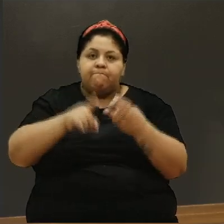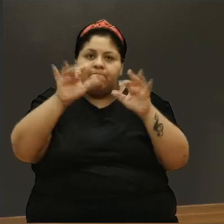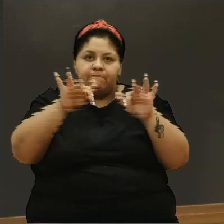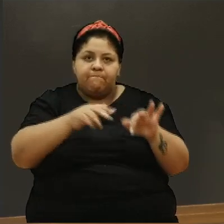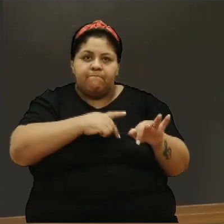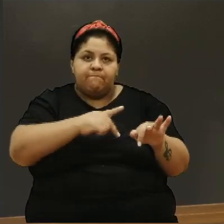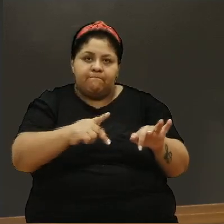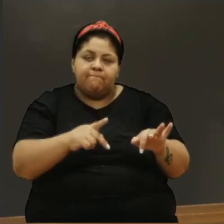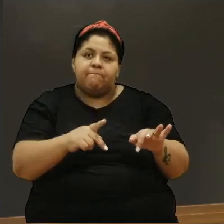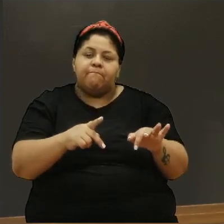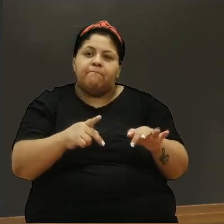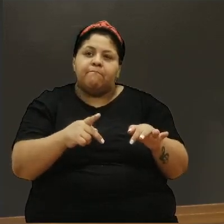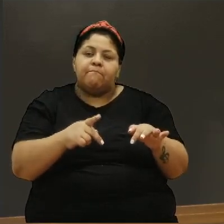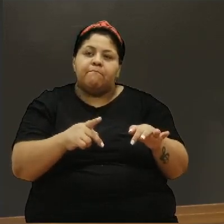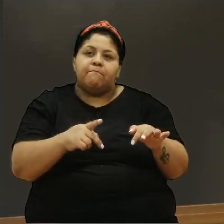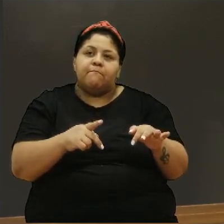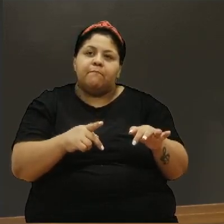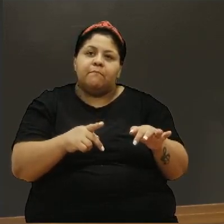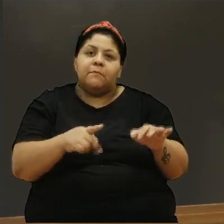mas